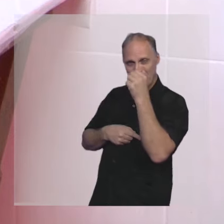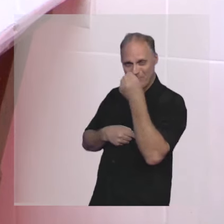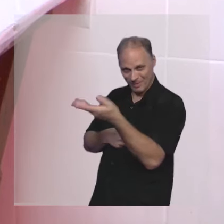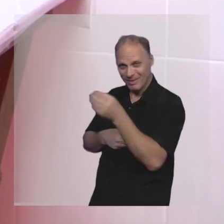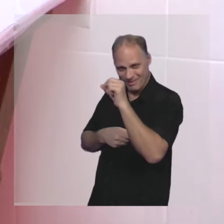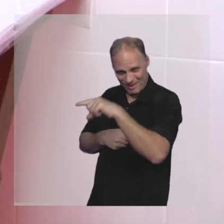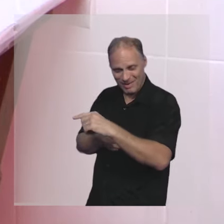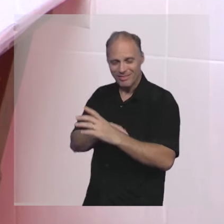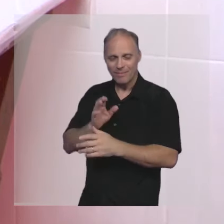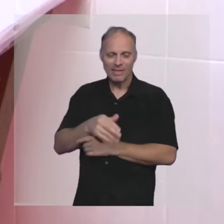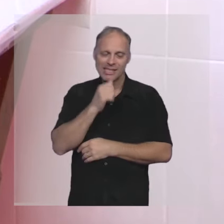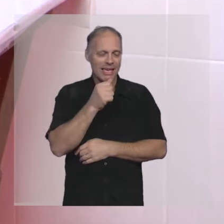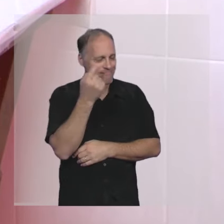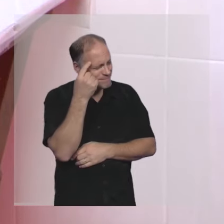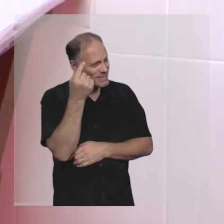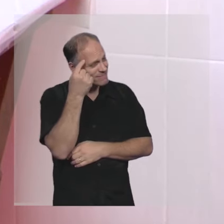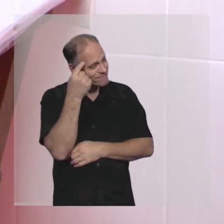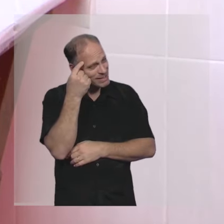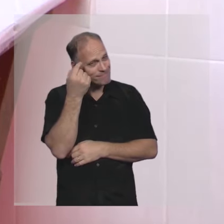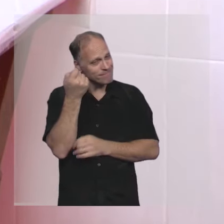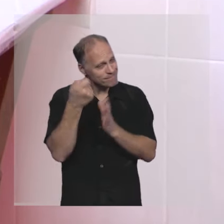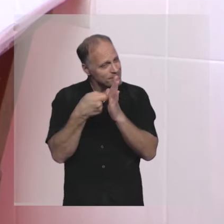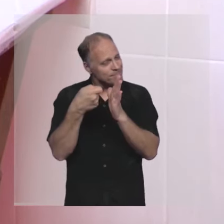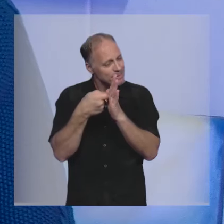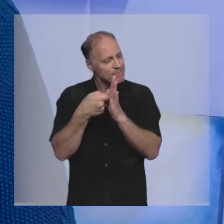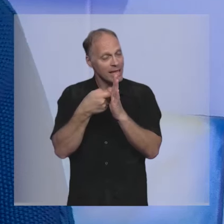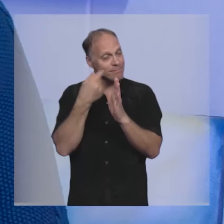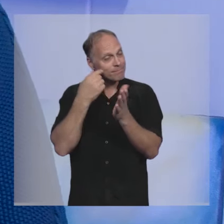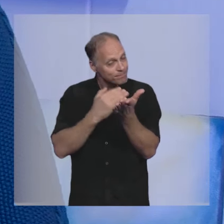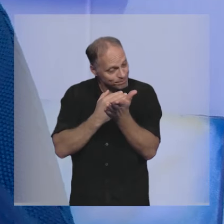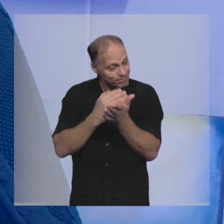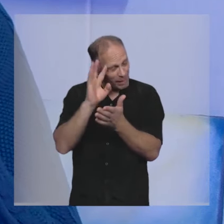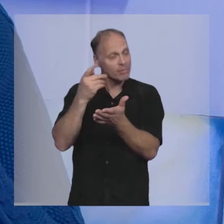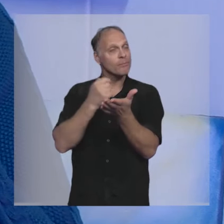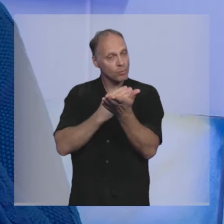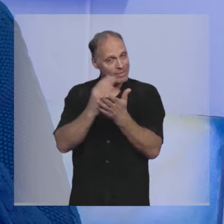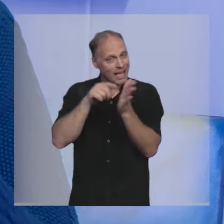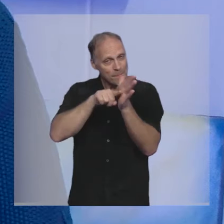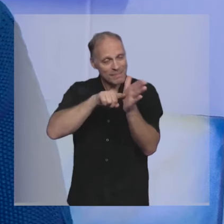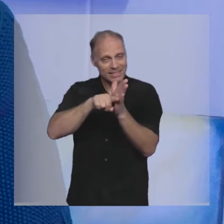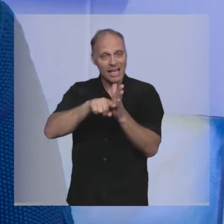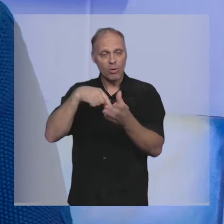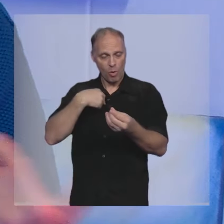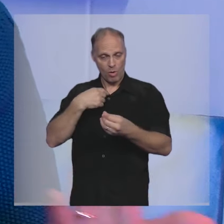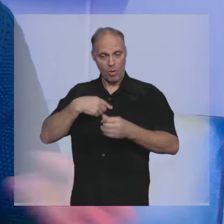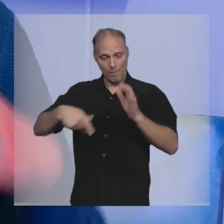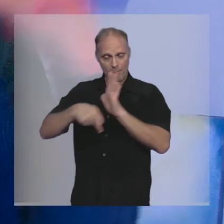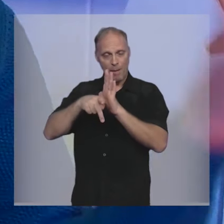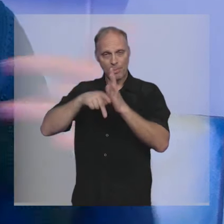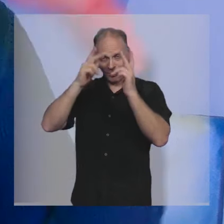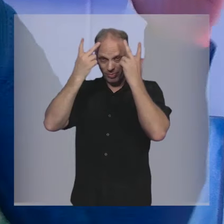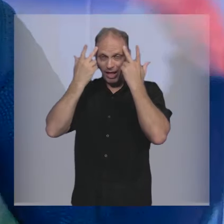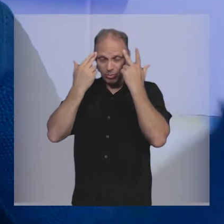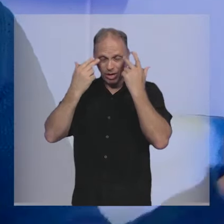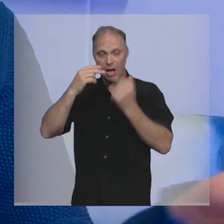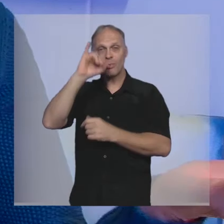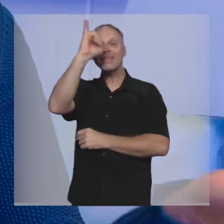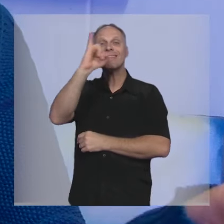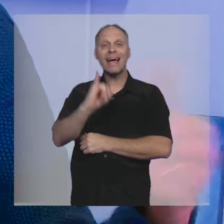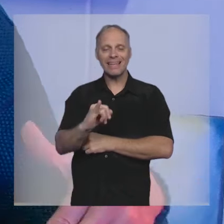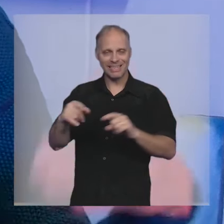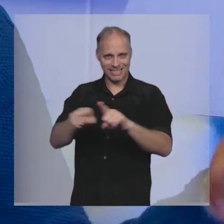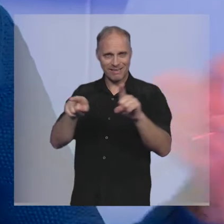comecei a pesquisar, e eu pesquisei, como eu eu tenho descendência italiana, de